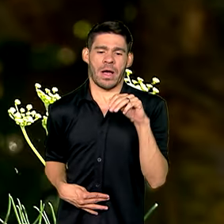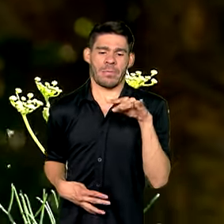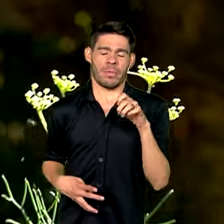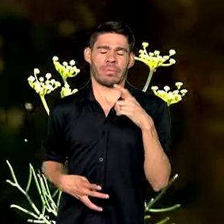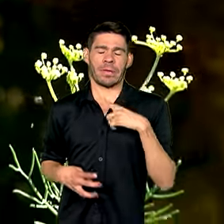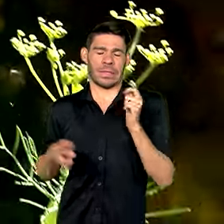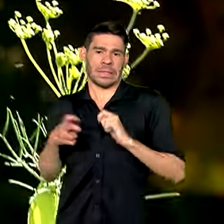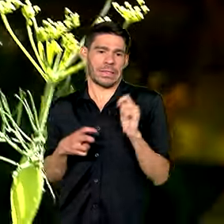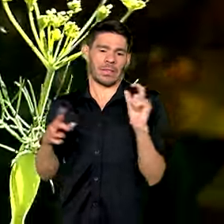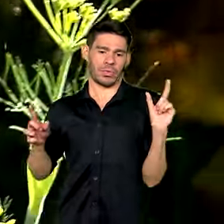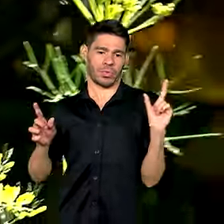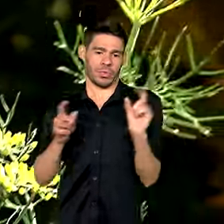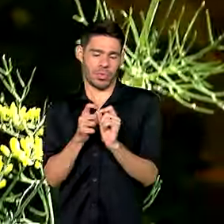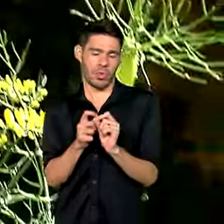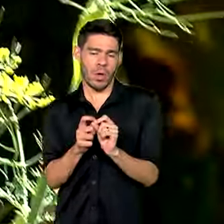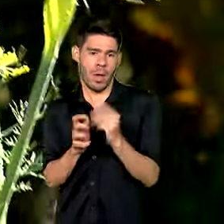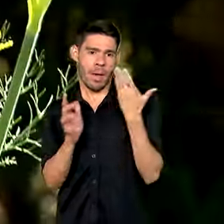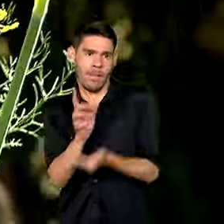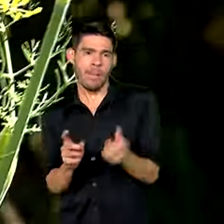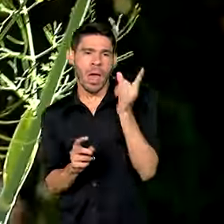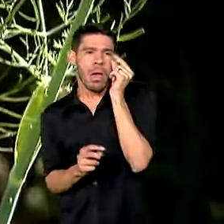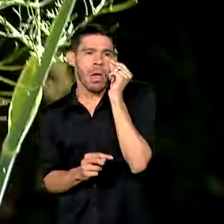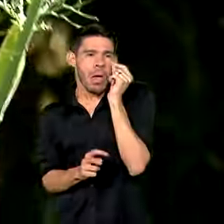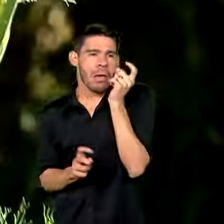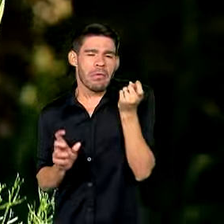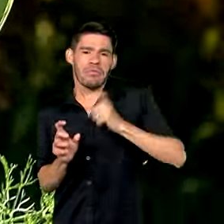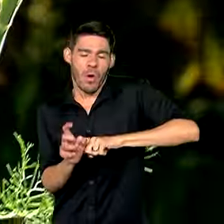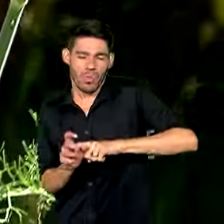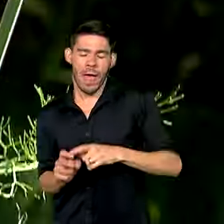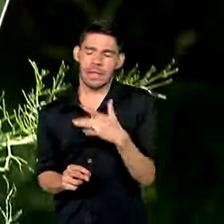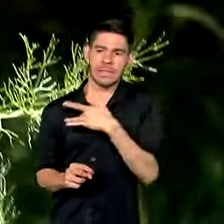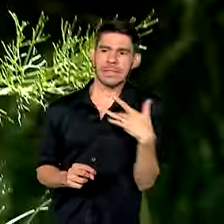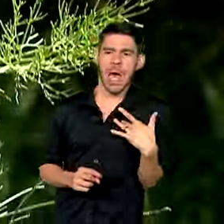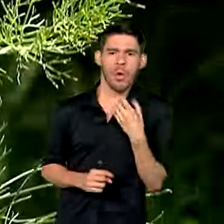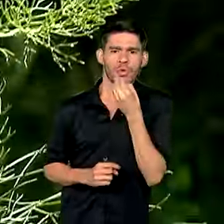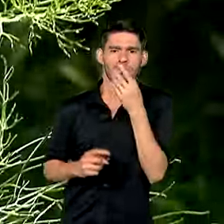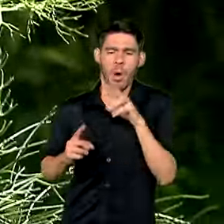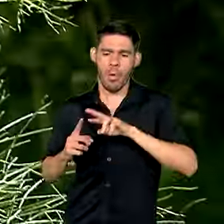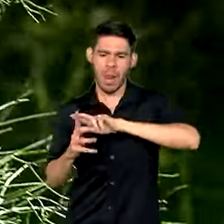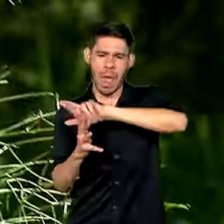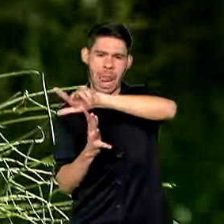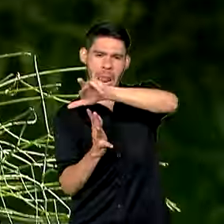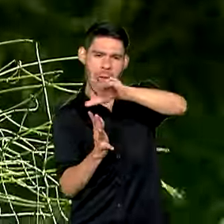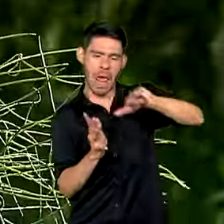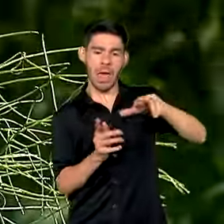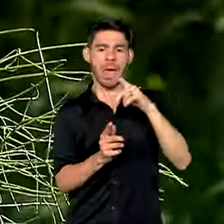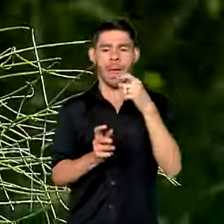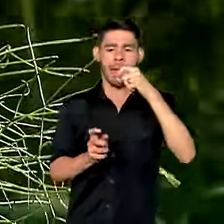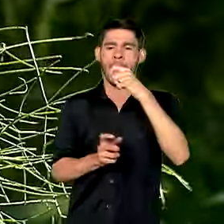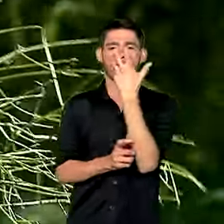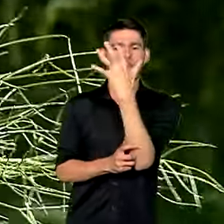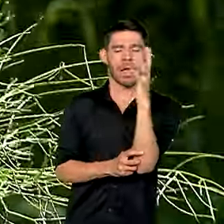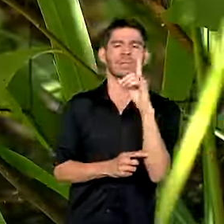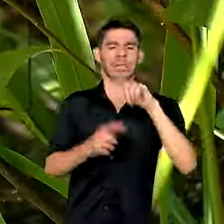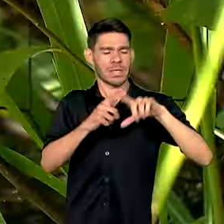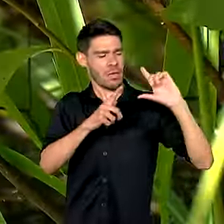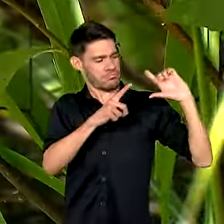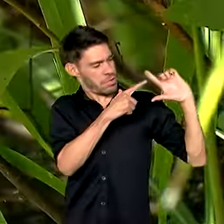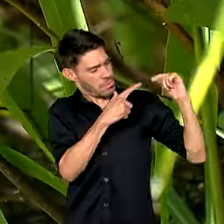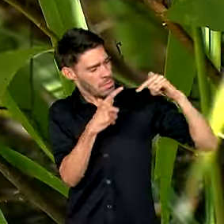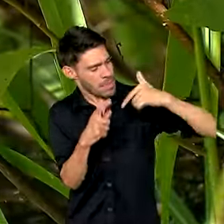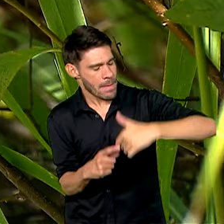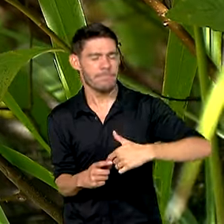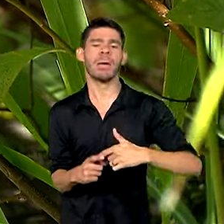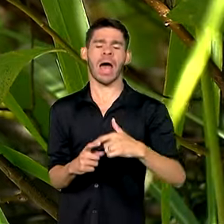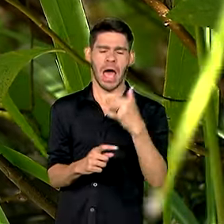insônia. Conhecidas pelos inúmeros benefícios à saúde, as plantas medicinais são uma tradição antiga para aliviar